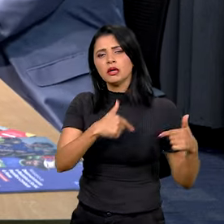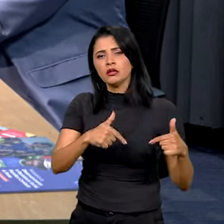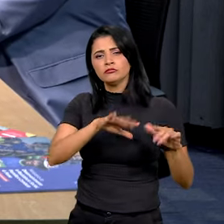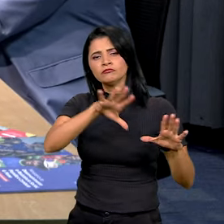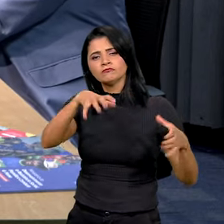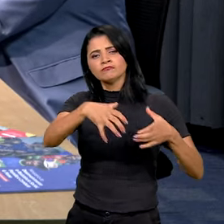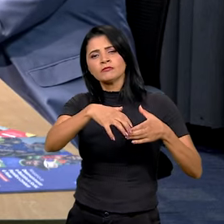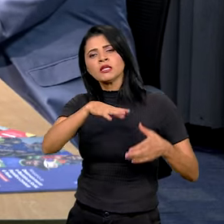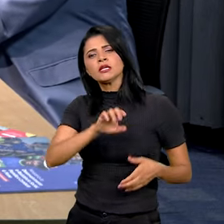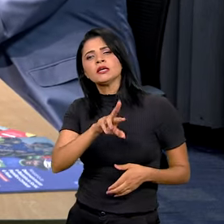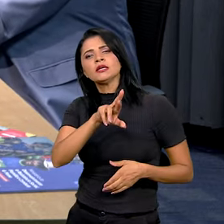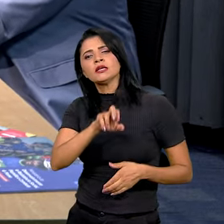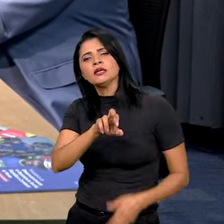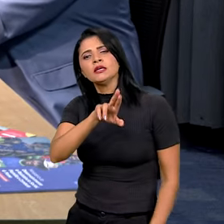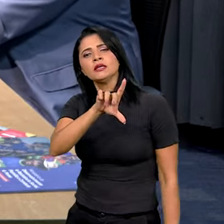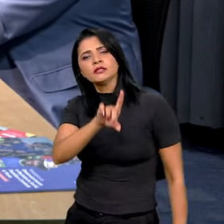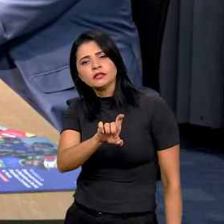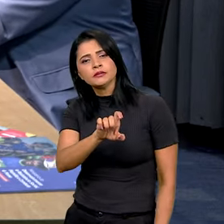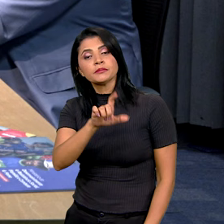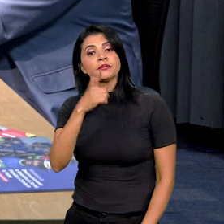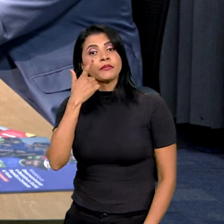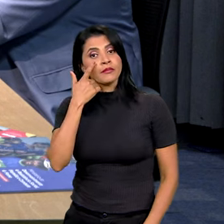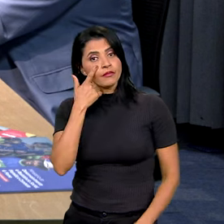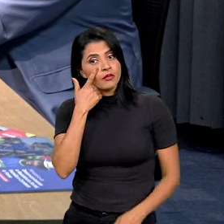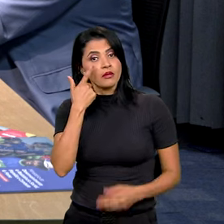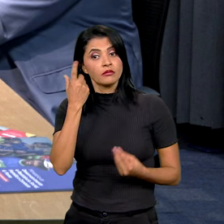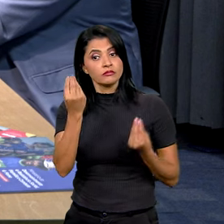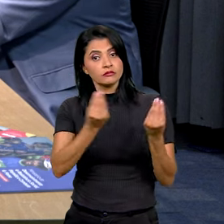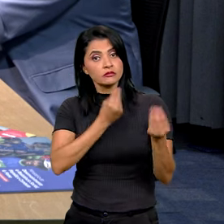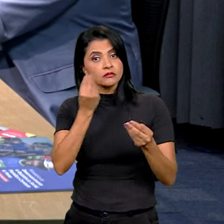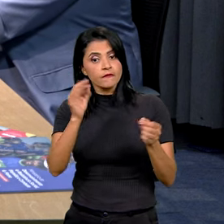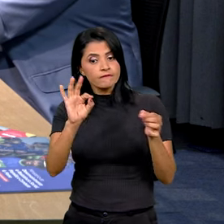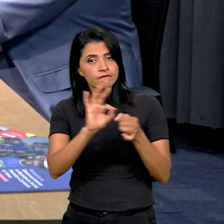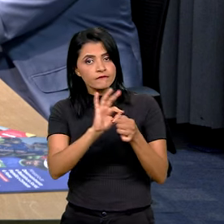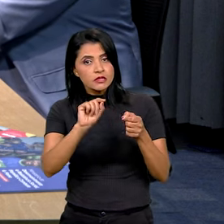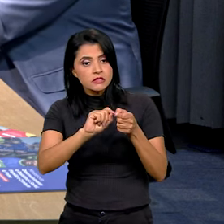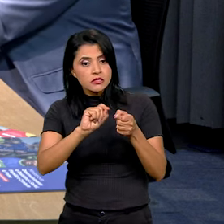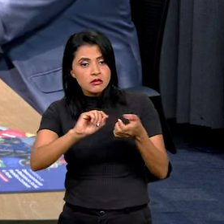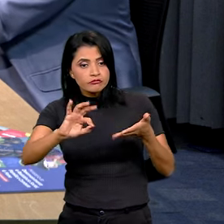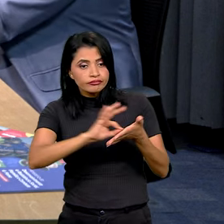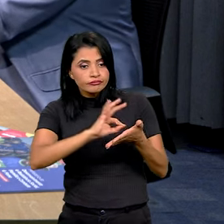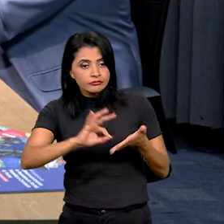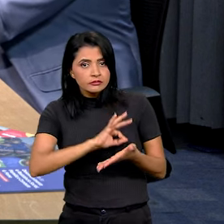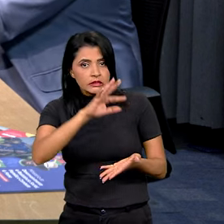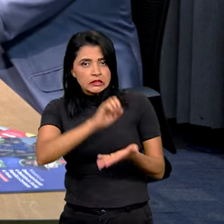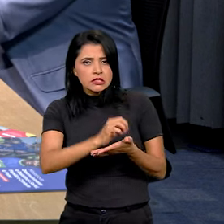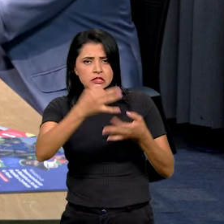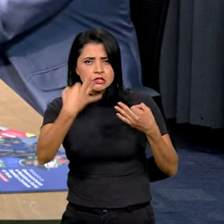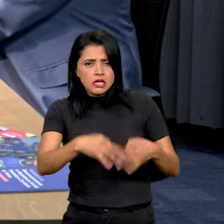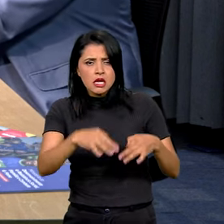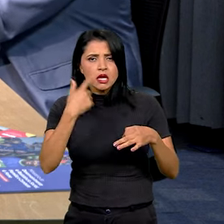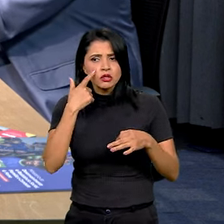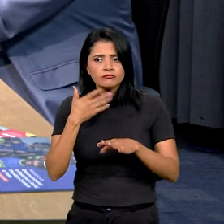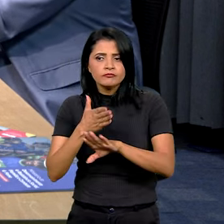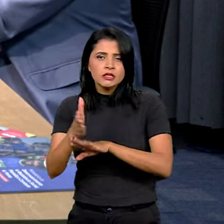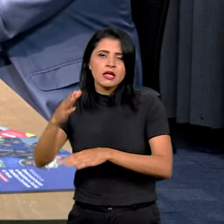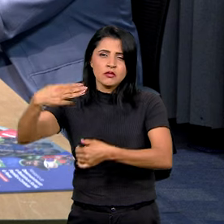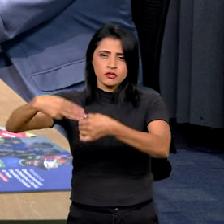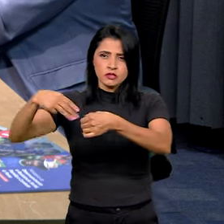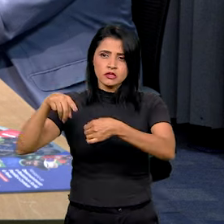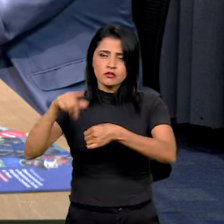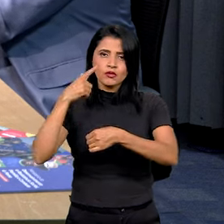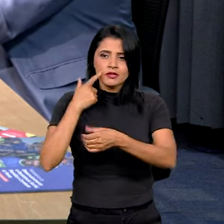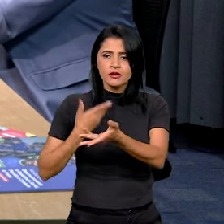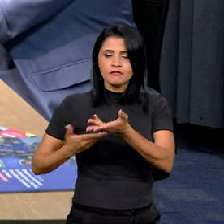lógica que a gente tem de tentar sempre fazer o esse cadastro eh bem fidedigno e de alguma forma conseguir chegar nos municípios uma das parcerias que a gente fez por